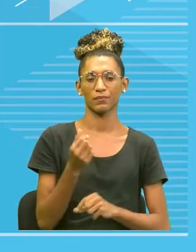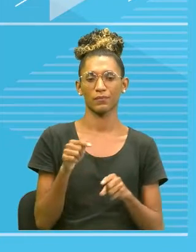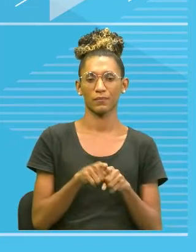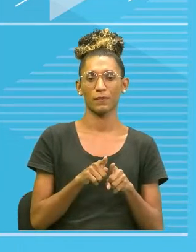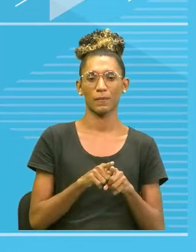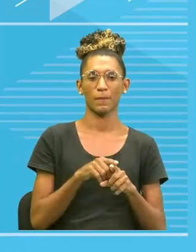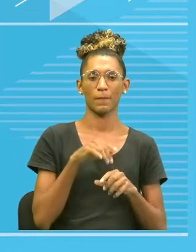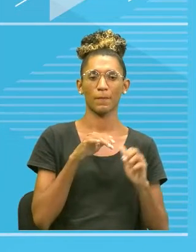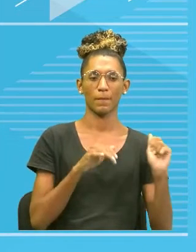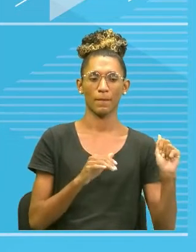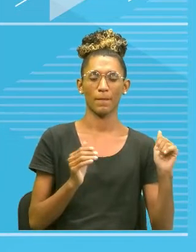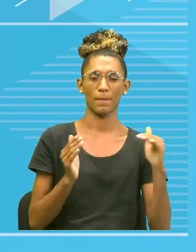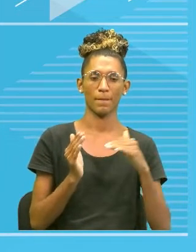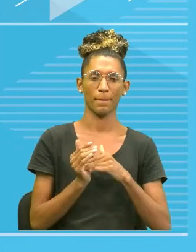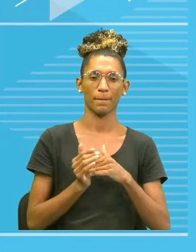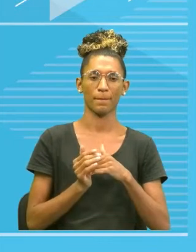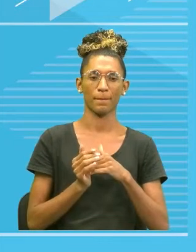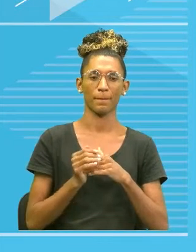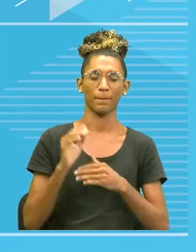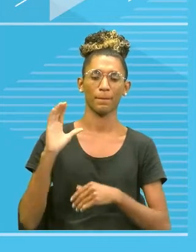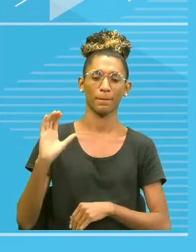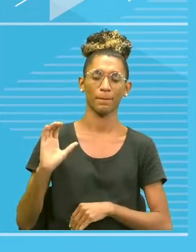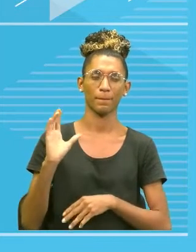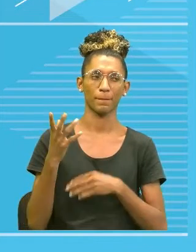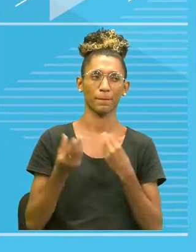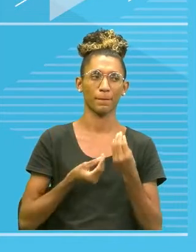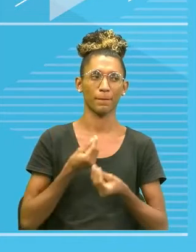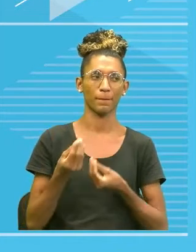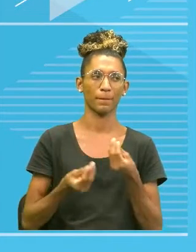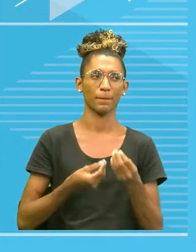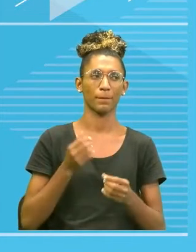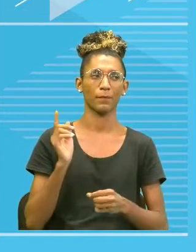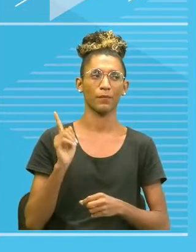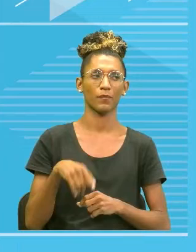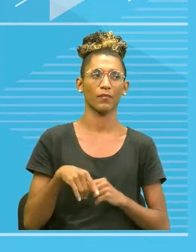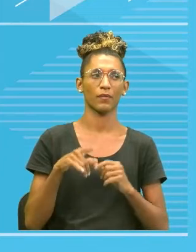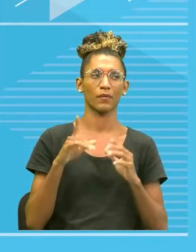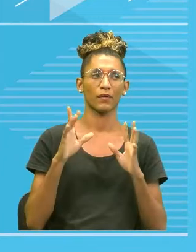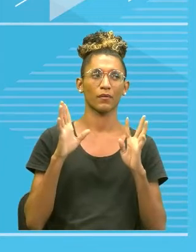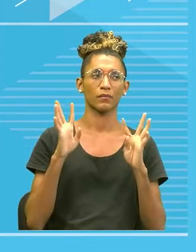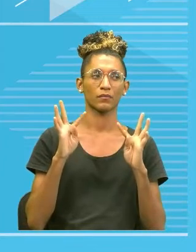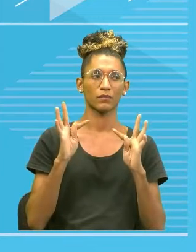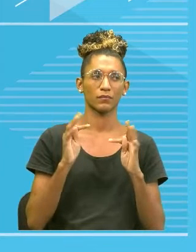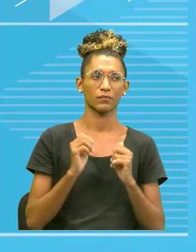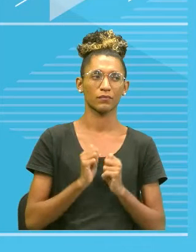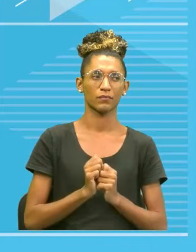de A e chegar até o ponto C, é todo